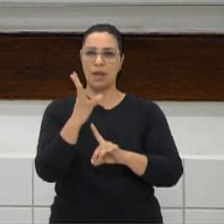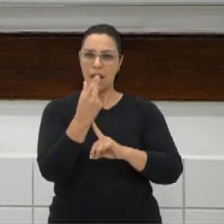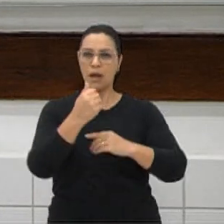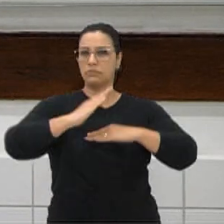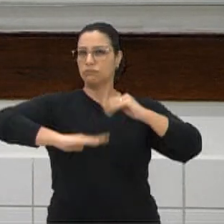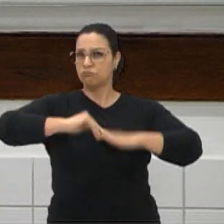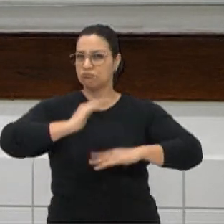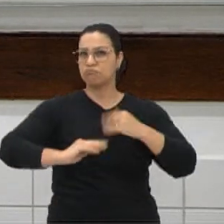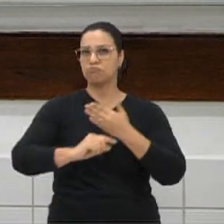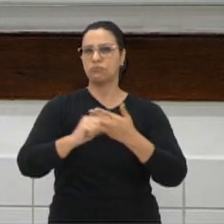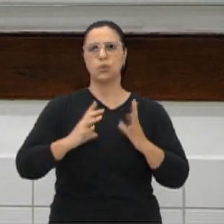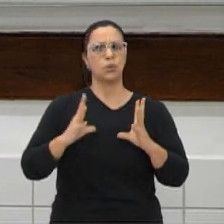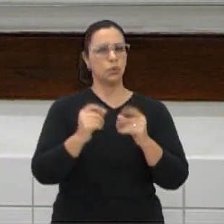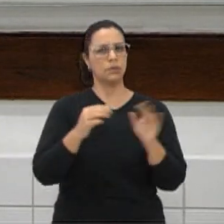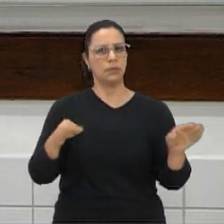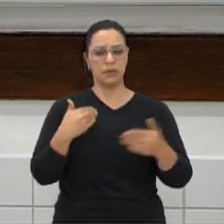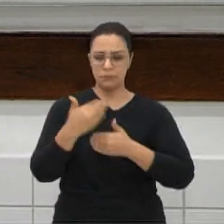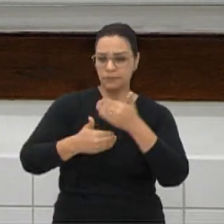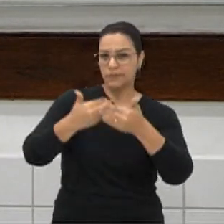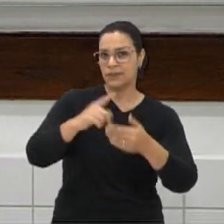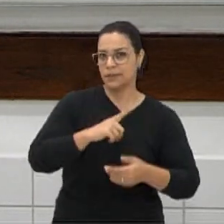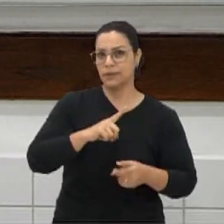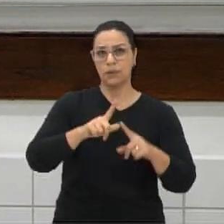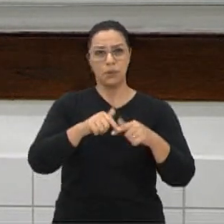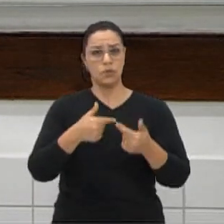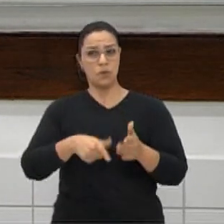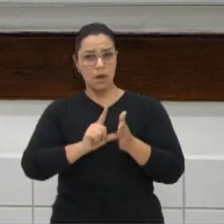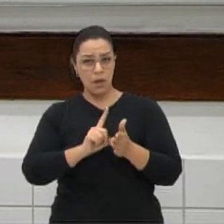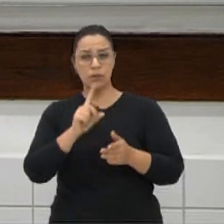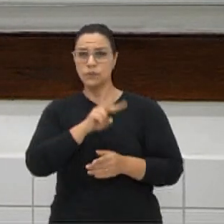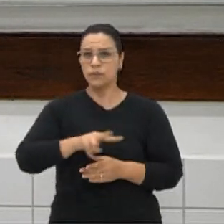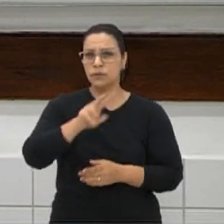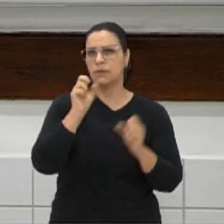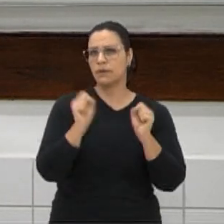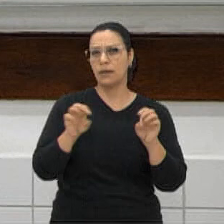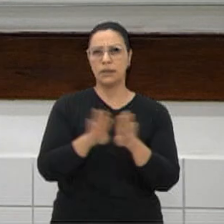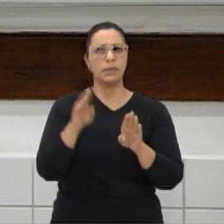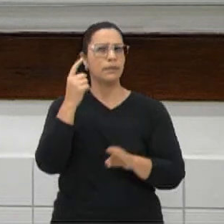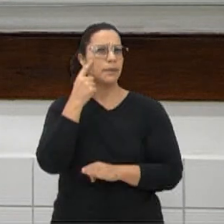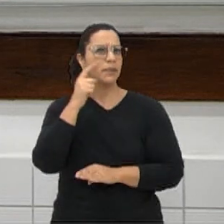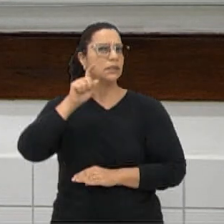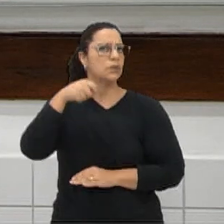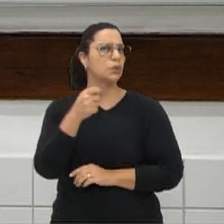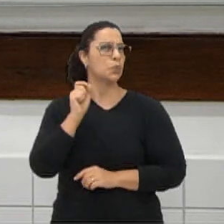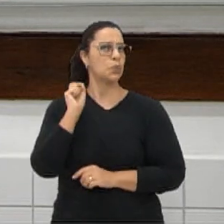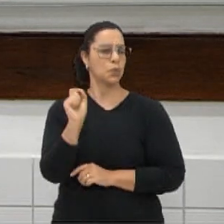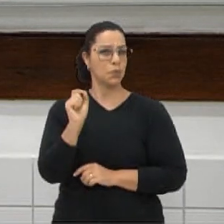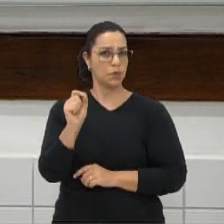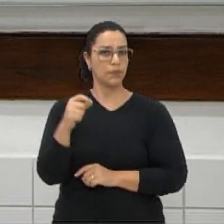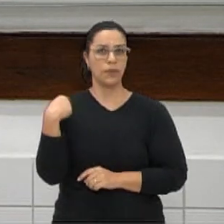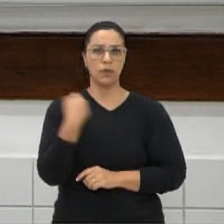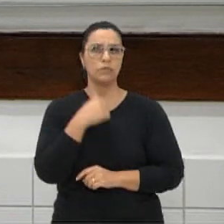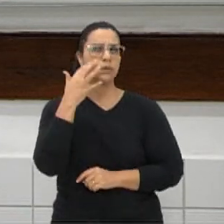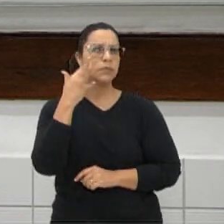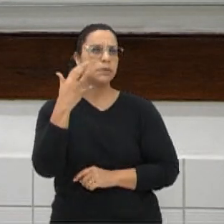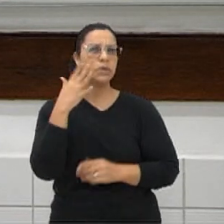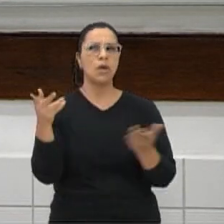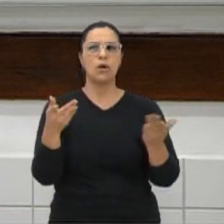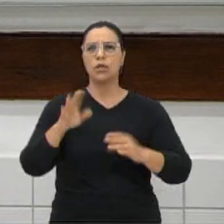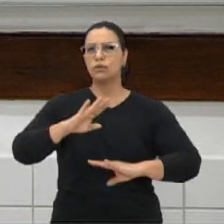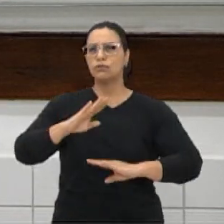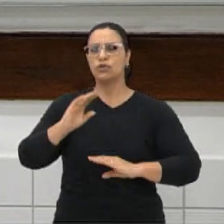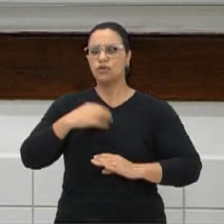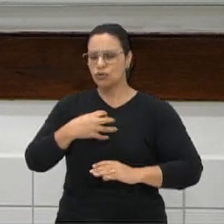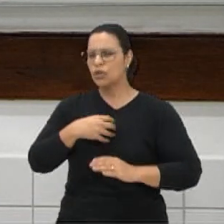nesse processo aí, tá? Beleza, mas antes eu gostaria que você pudesse refletir um pouquinho uma questão. Vamos imaginar uma